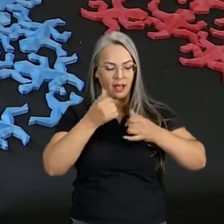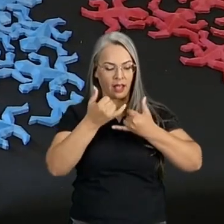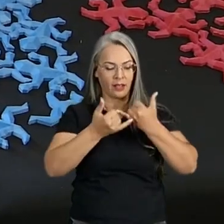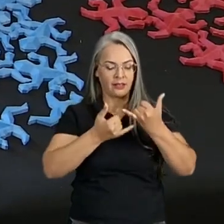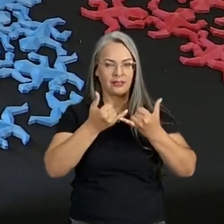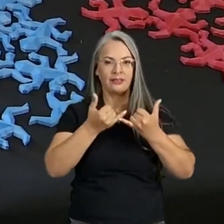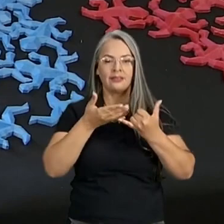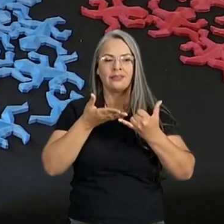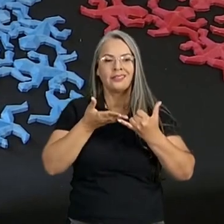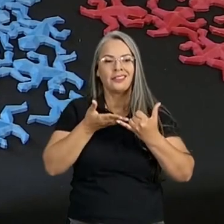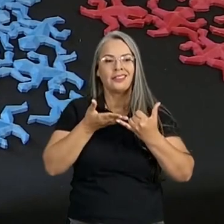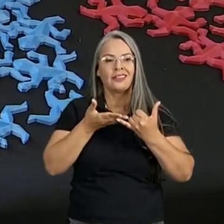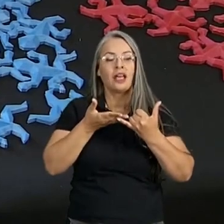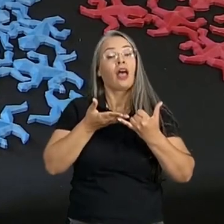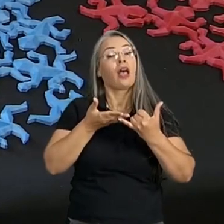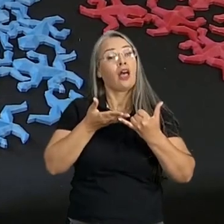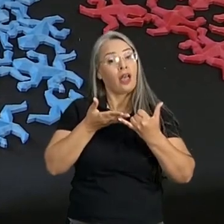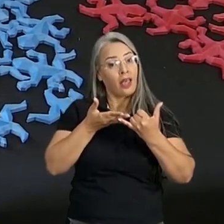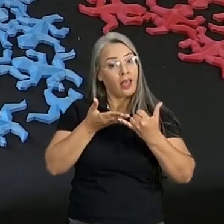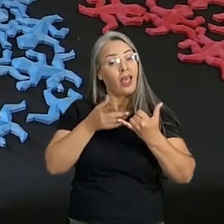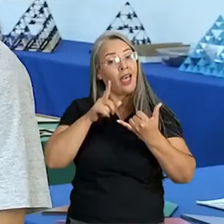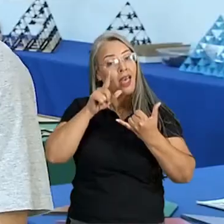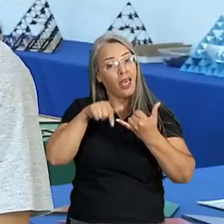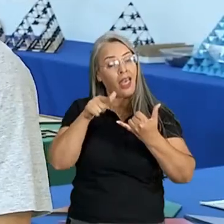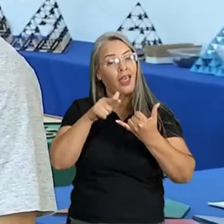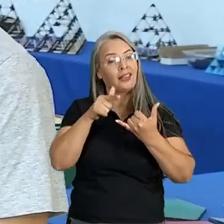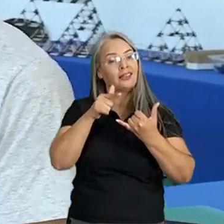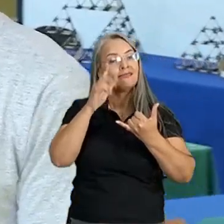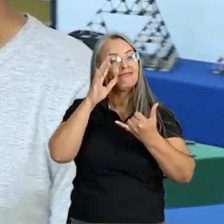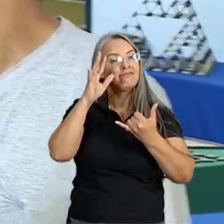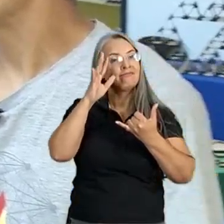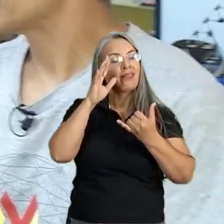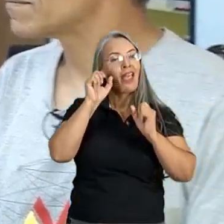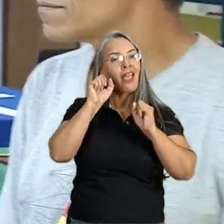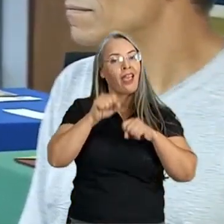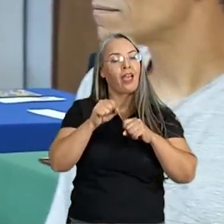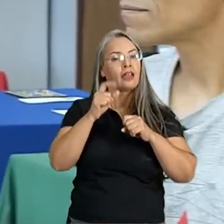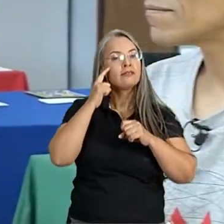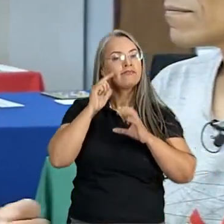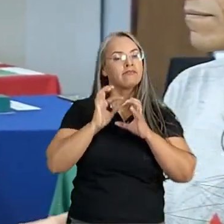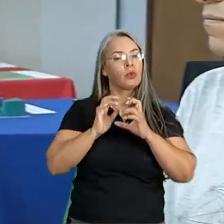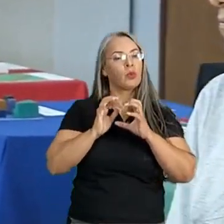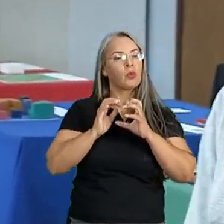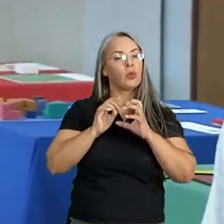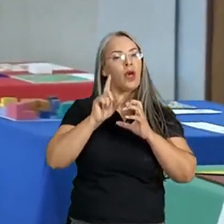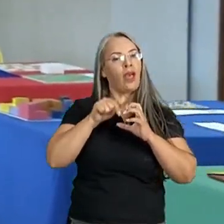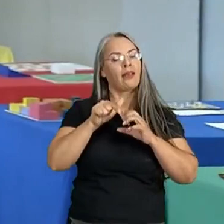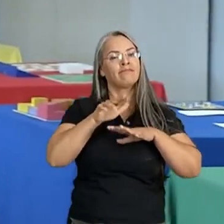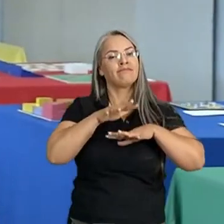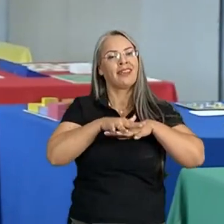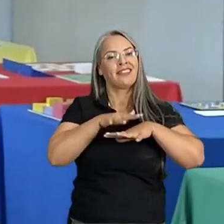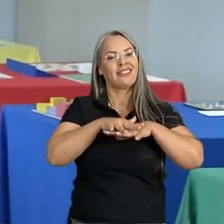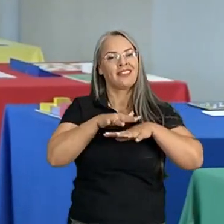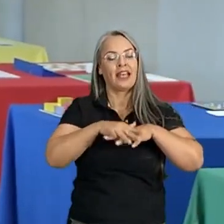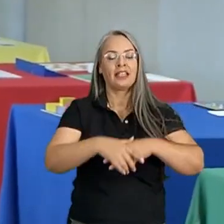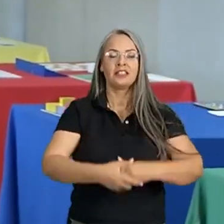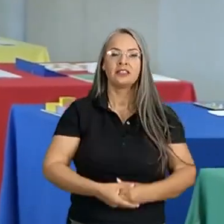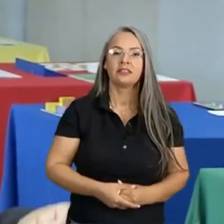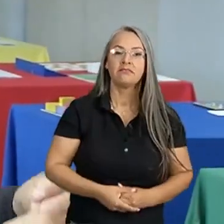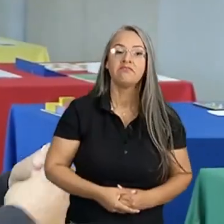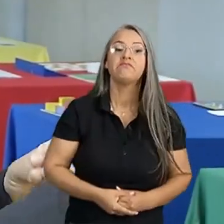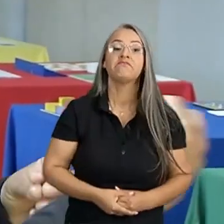isso é pensar e isso é matemática e no desenvolvimento de habilidades para a